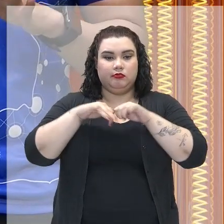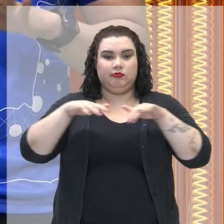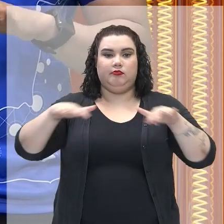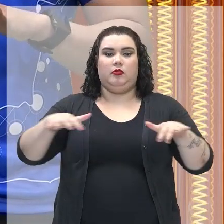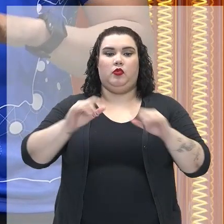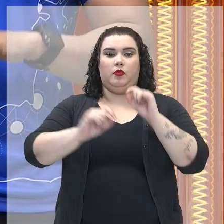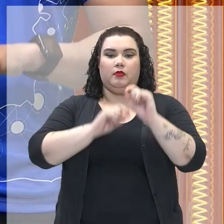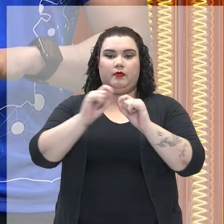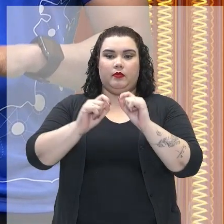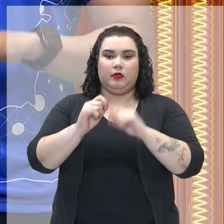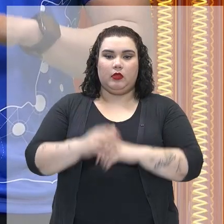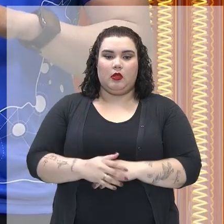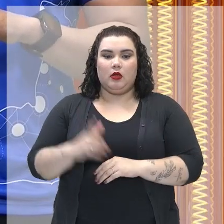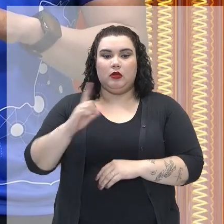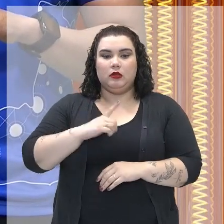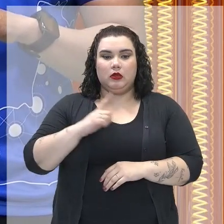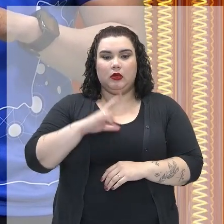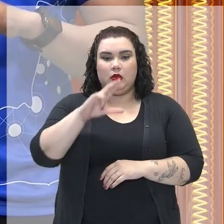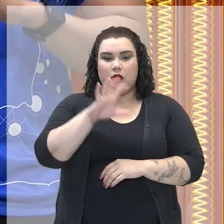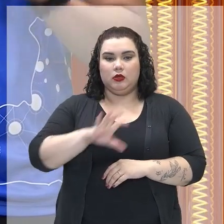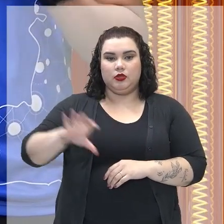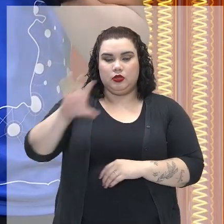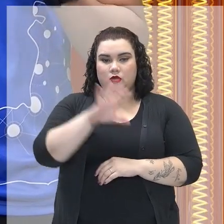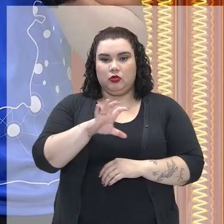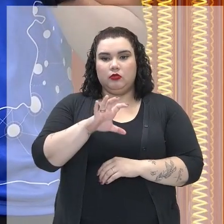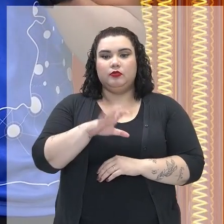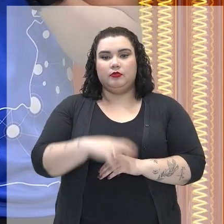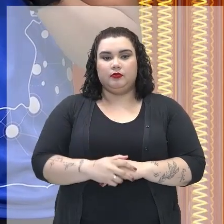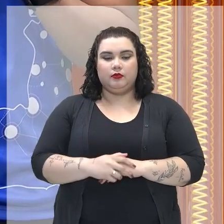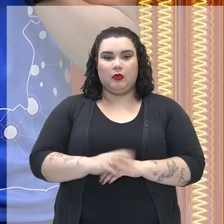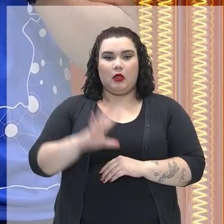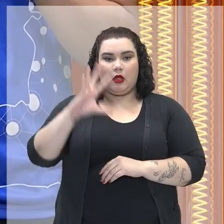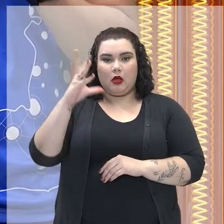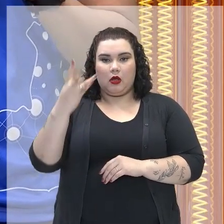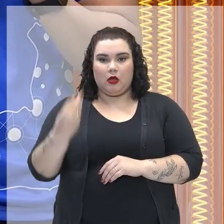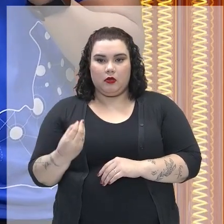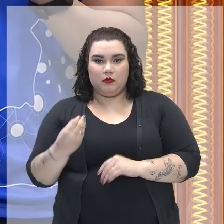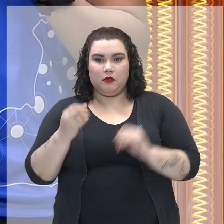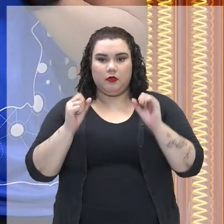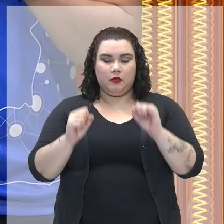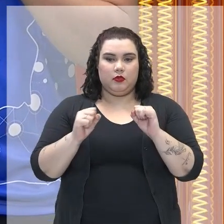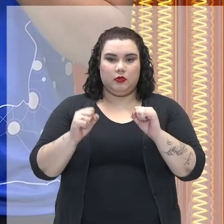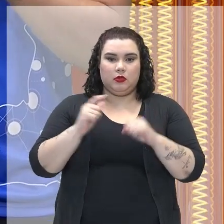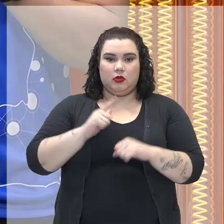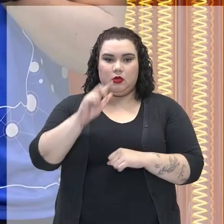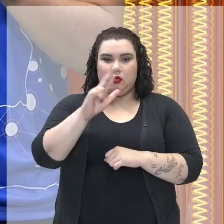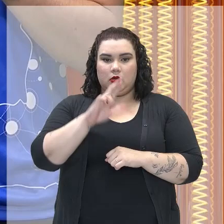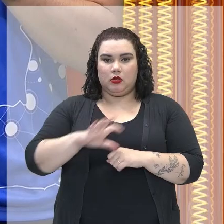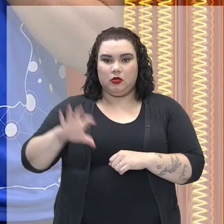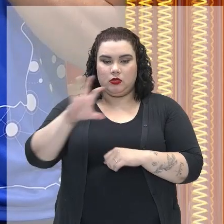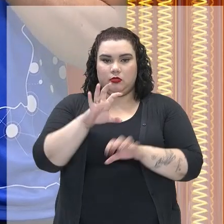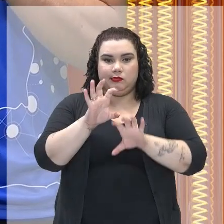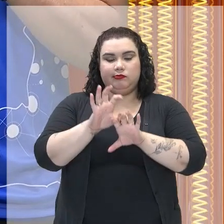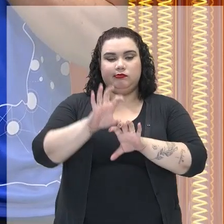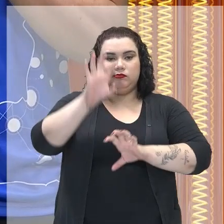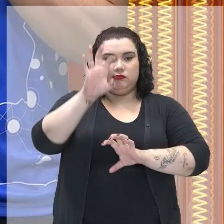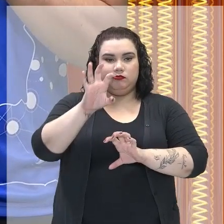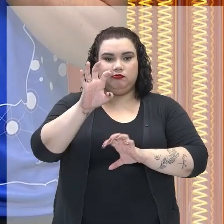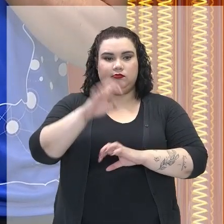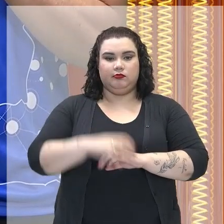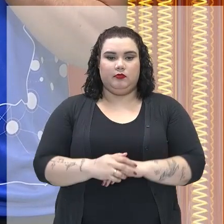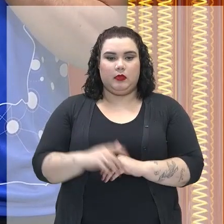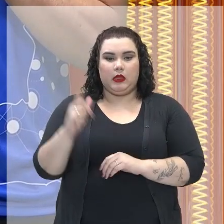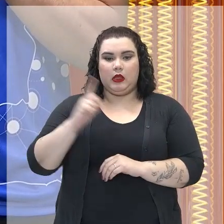a partir de duas regiões distintas dentro da África. A África ela pode ser regionalizada. Uma das formas, na realidade, que a gente tem